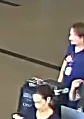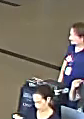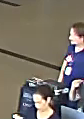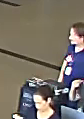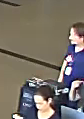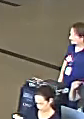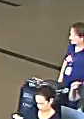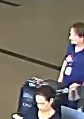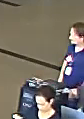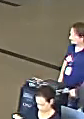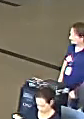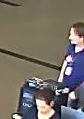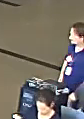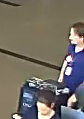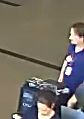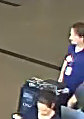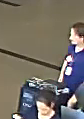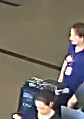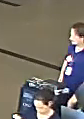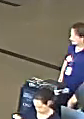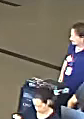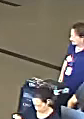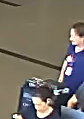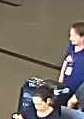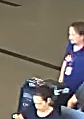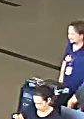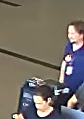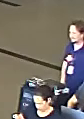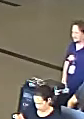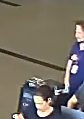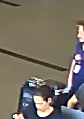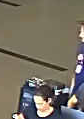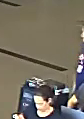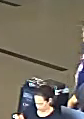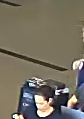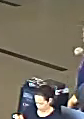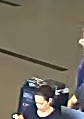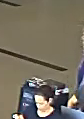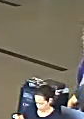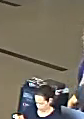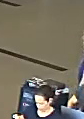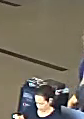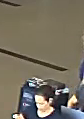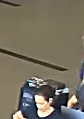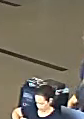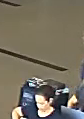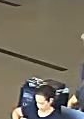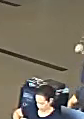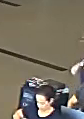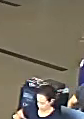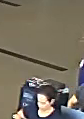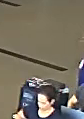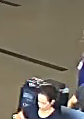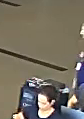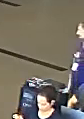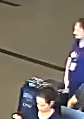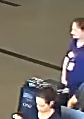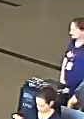tantos outros representativos do segmento da deficiência né visual audiovisual